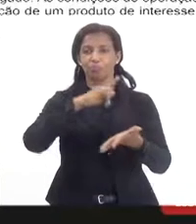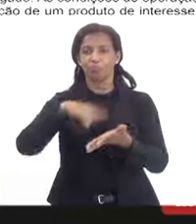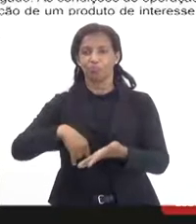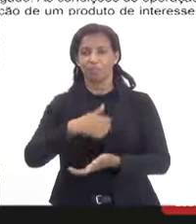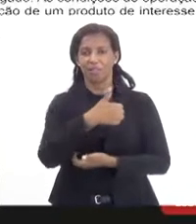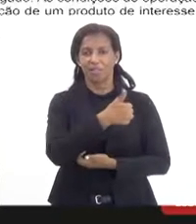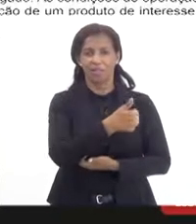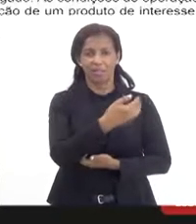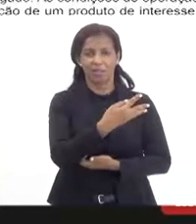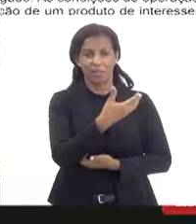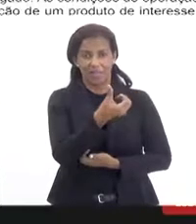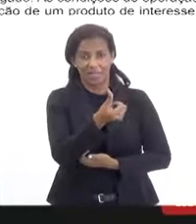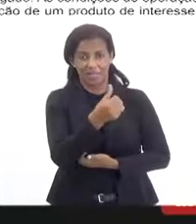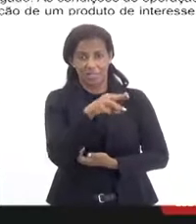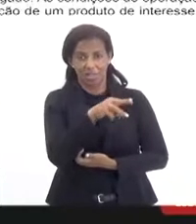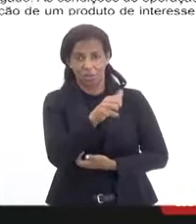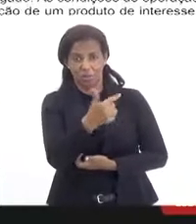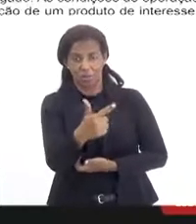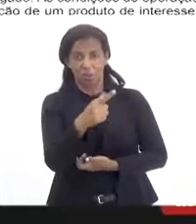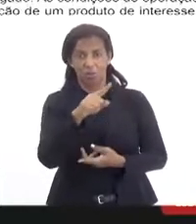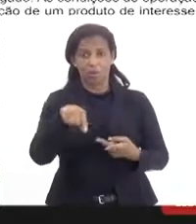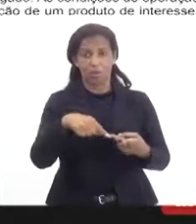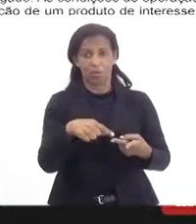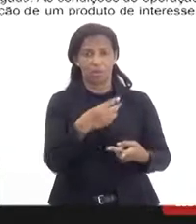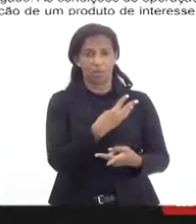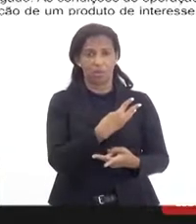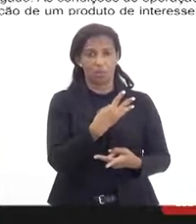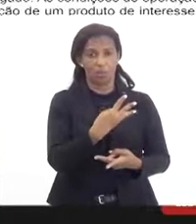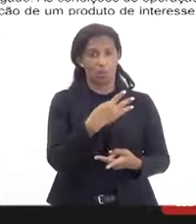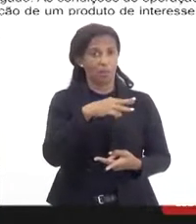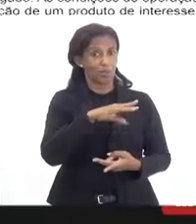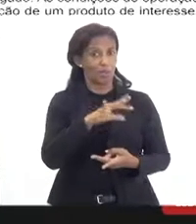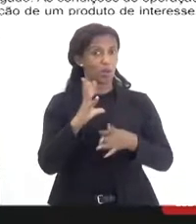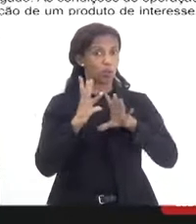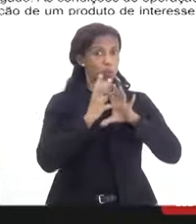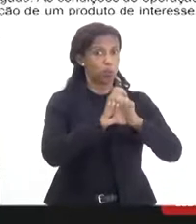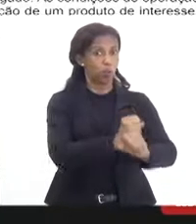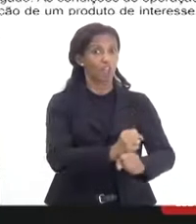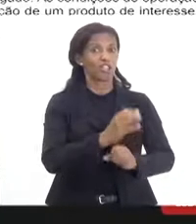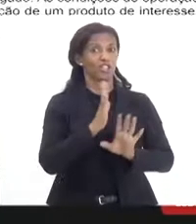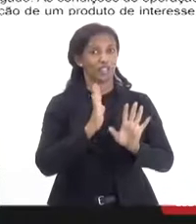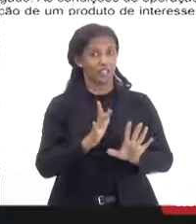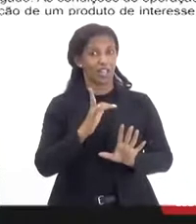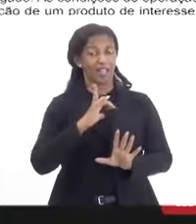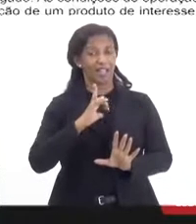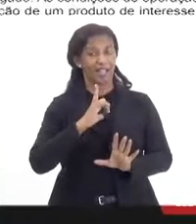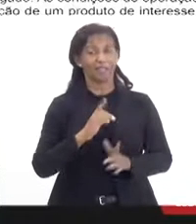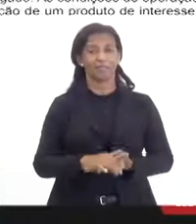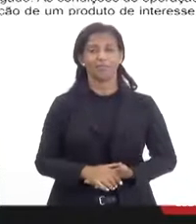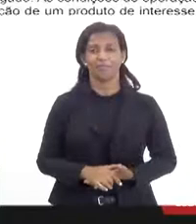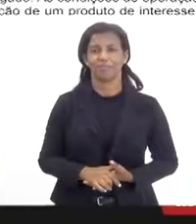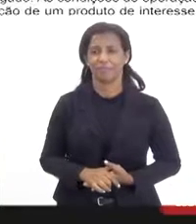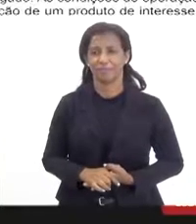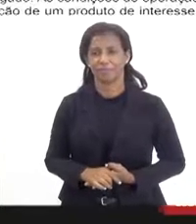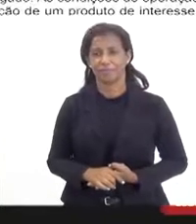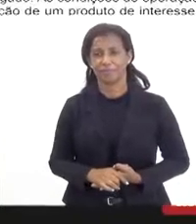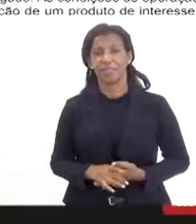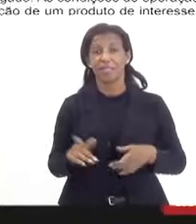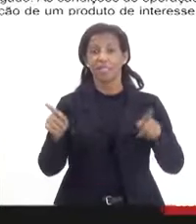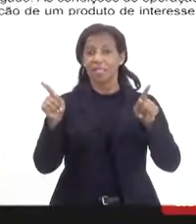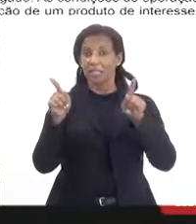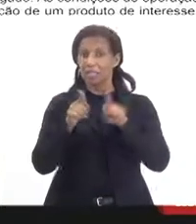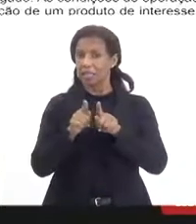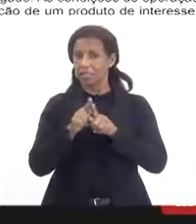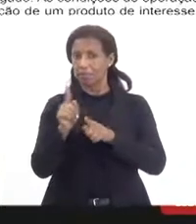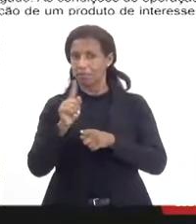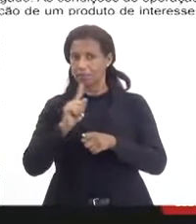de 146 mil, outra no valor de 34 milhões, só aí nós já temos 26 do outro lado, 34 aqui, que também não